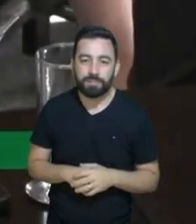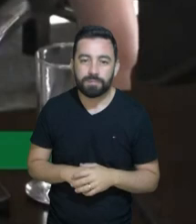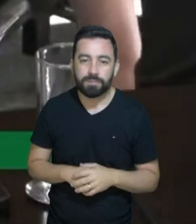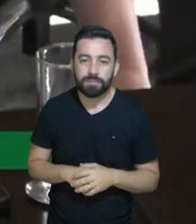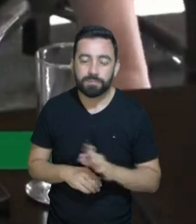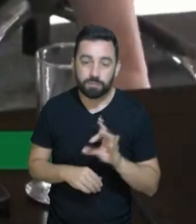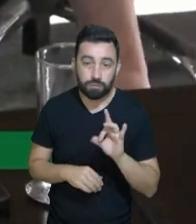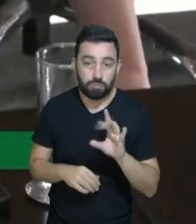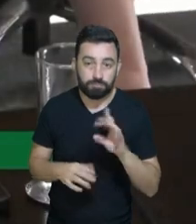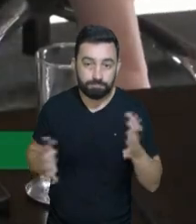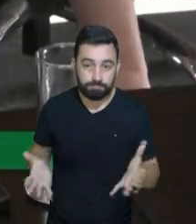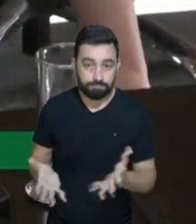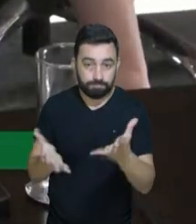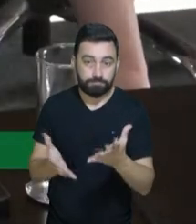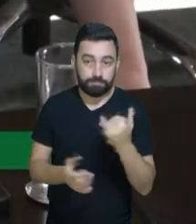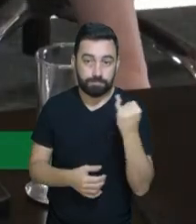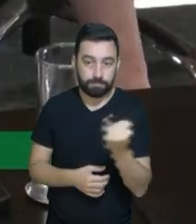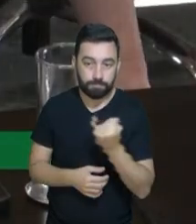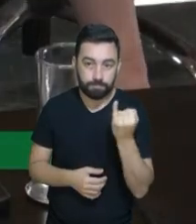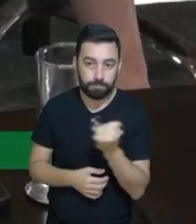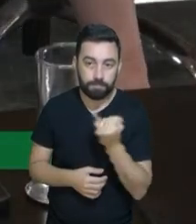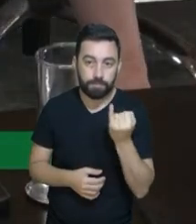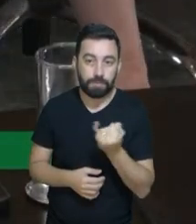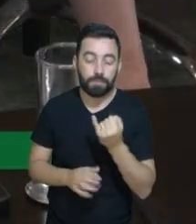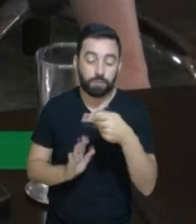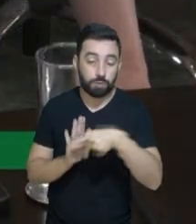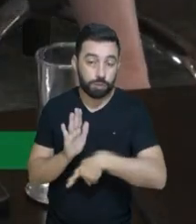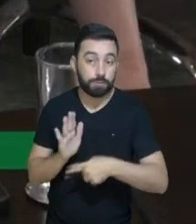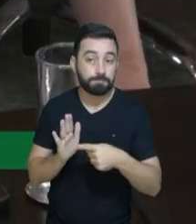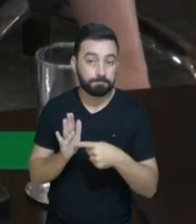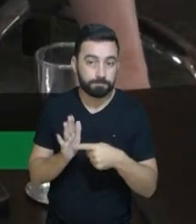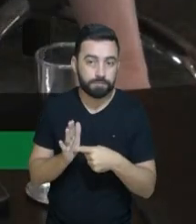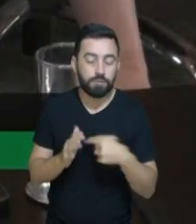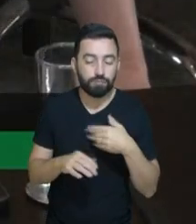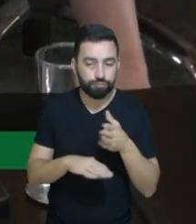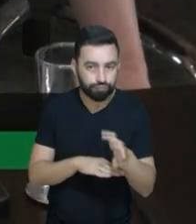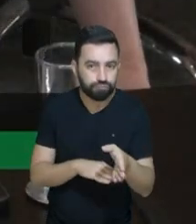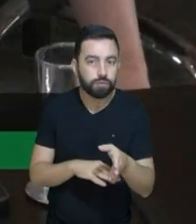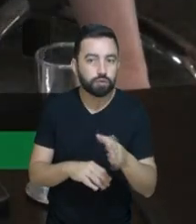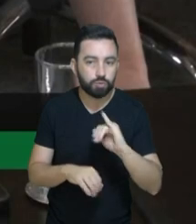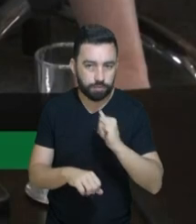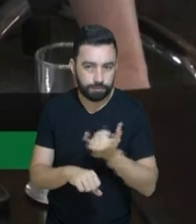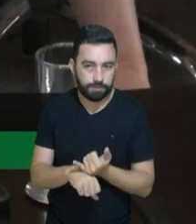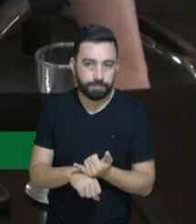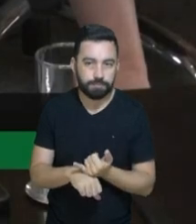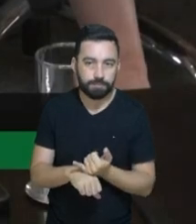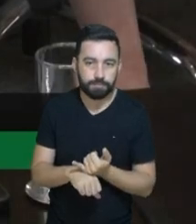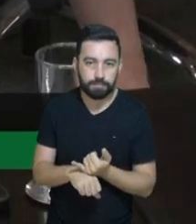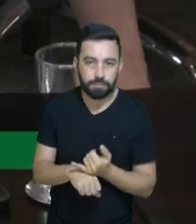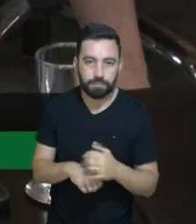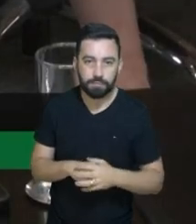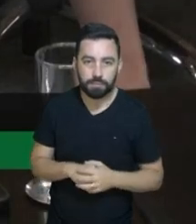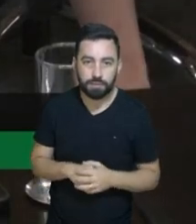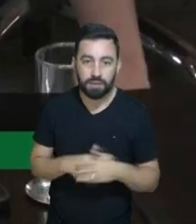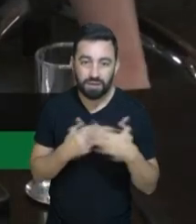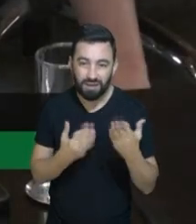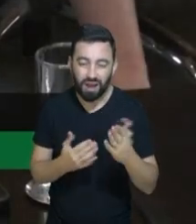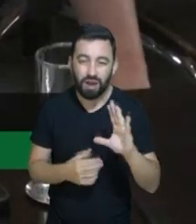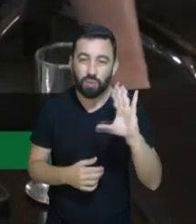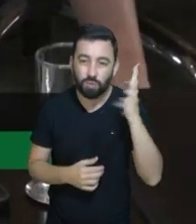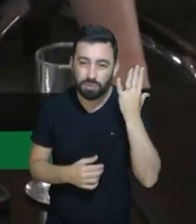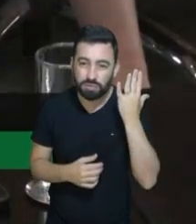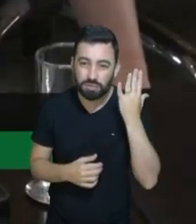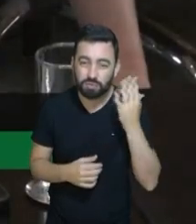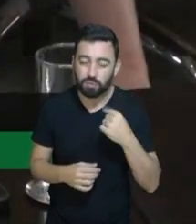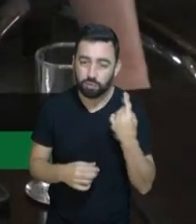enaltecer aqui a relevância do projeto nós tivemos lá em Joinville em casa na situação que estivemos lá